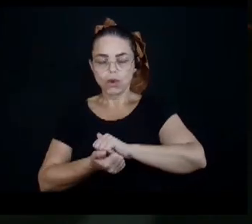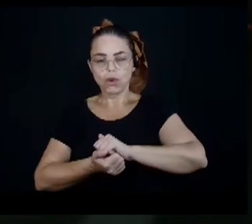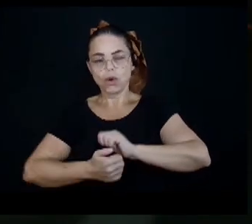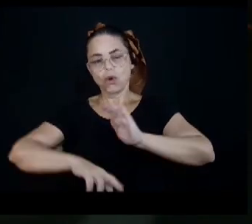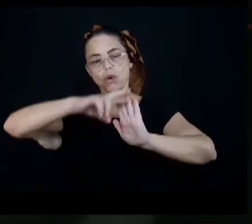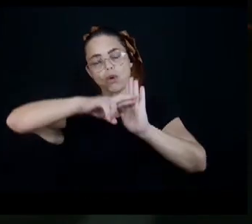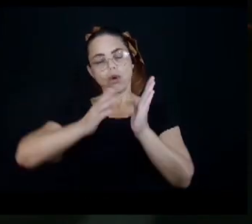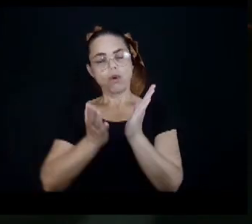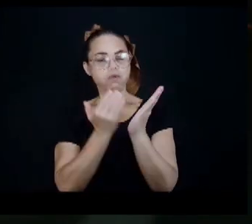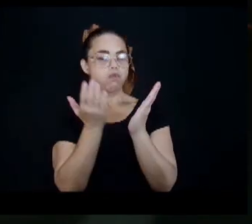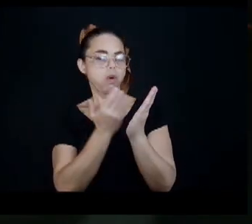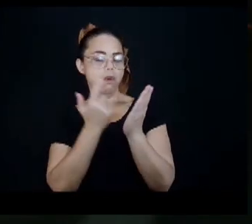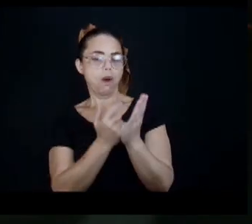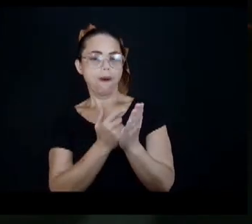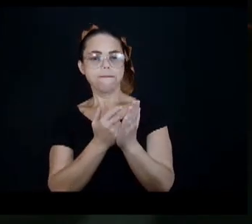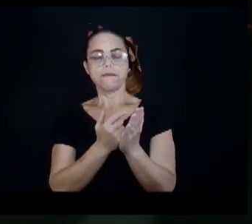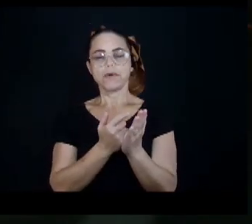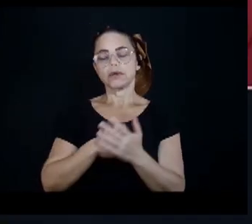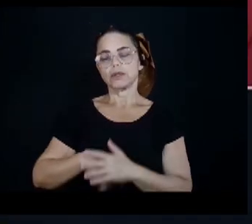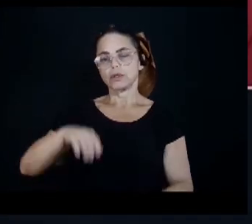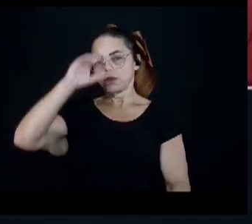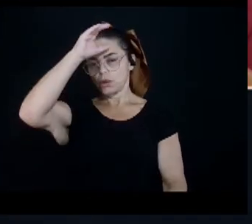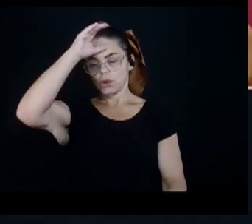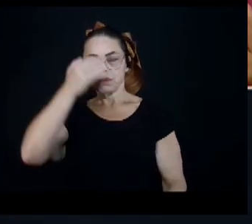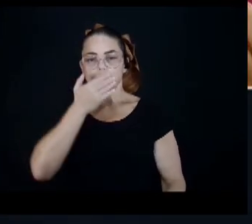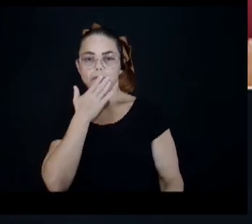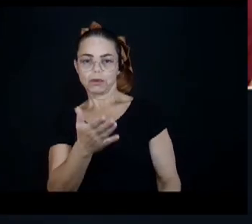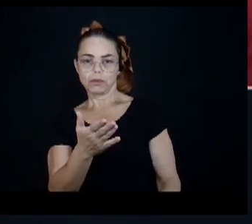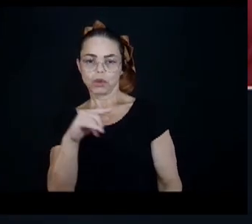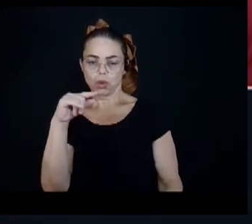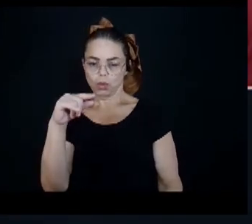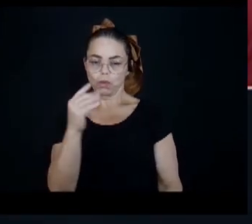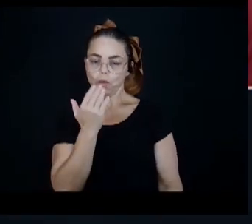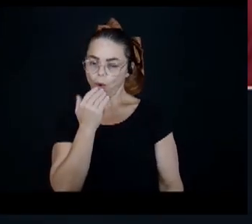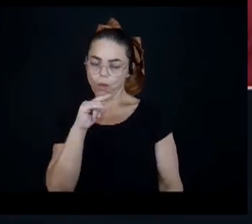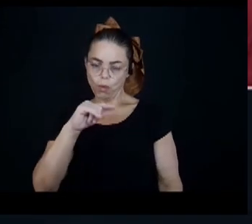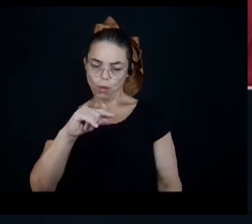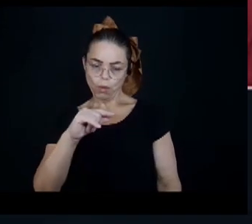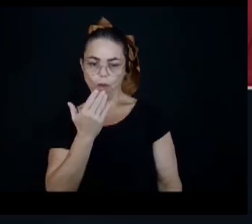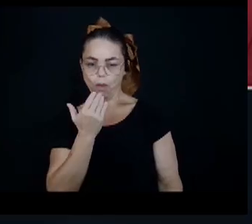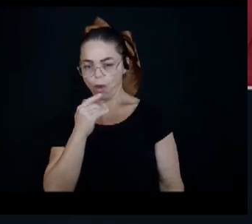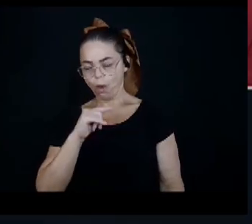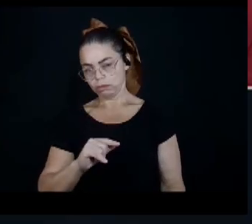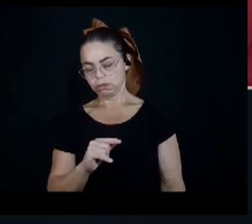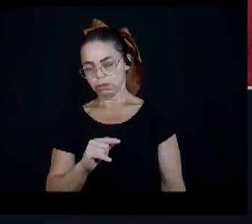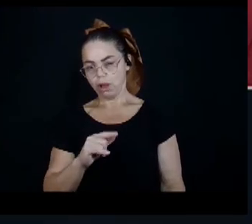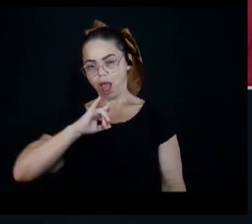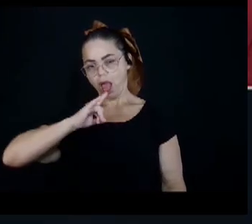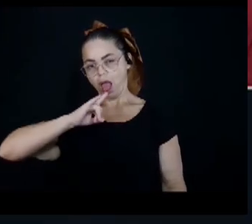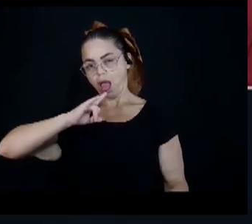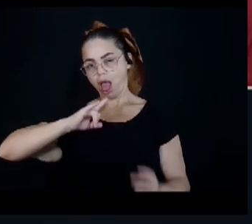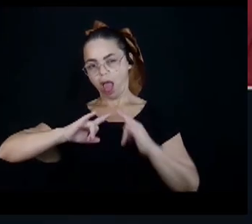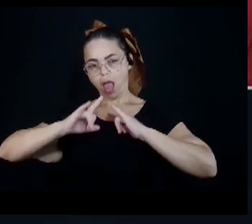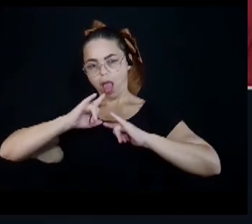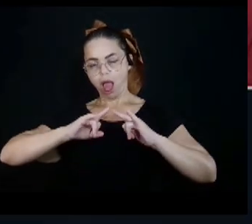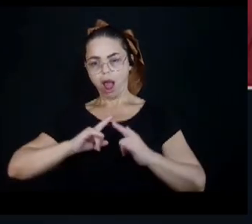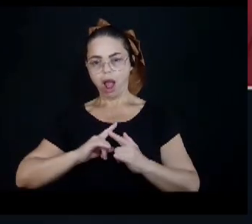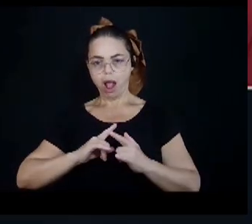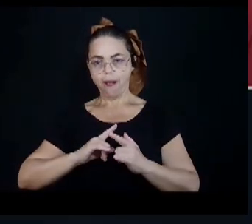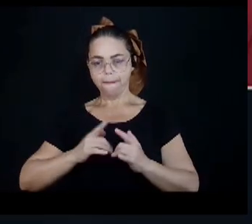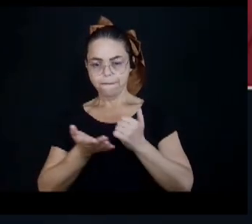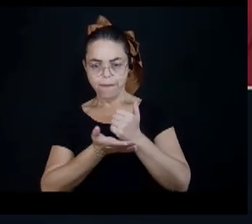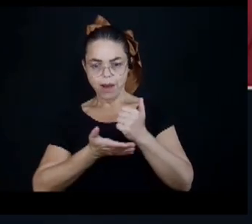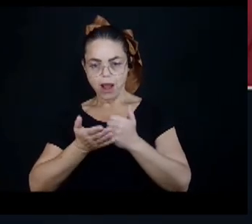Aldo. Se o cliente pede menos, consome menos álcool, como bares e restaurantes